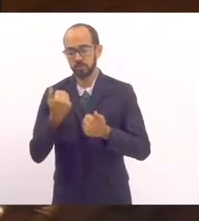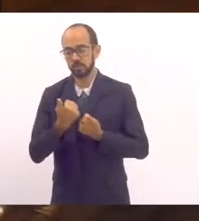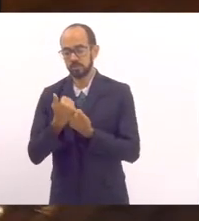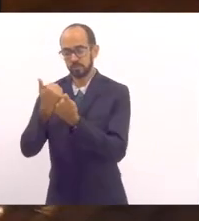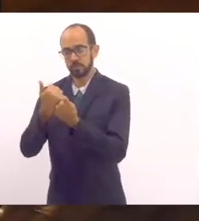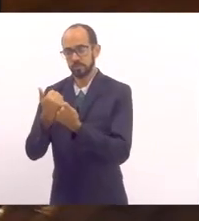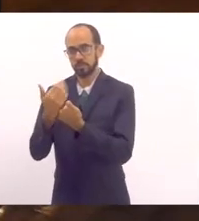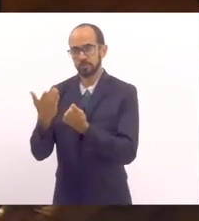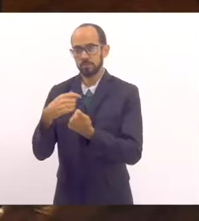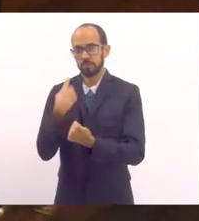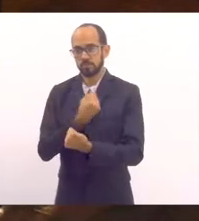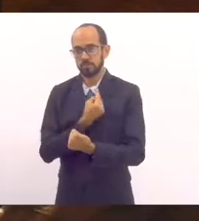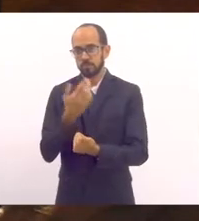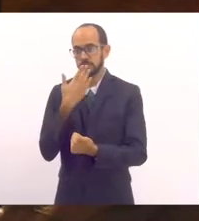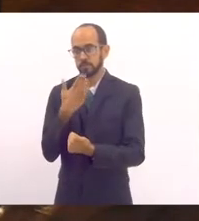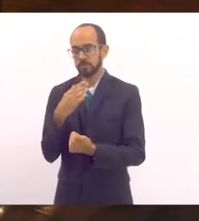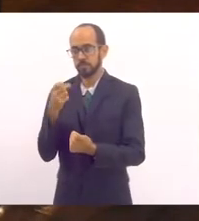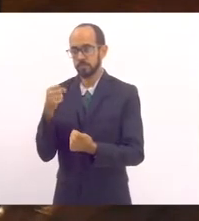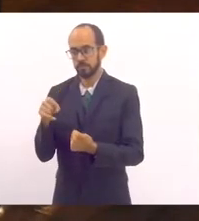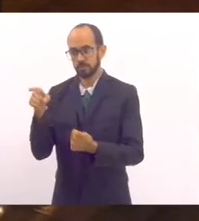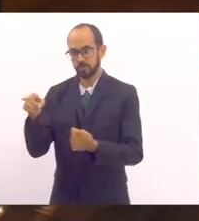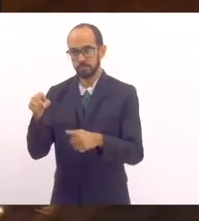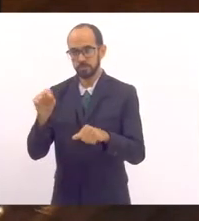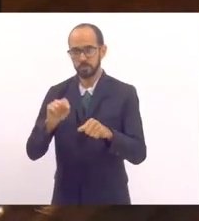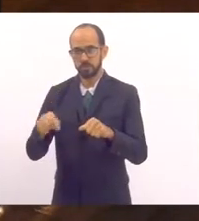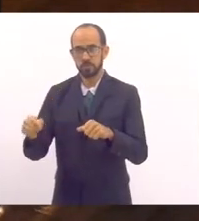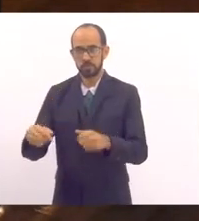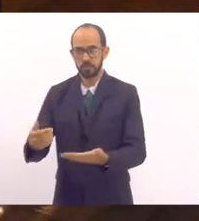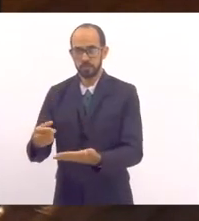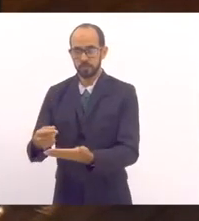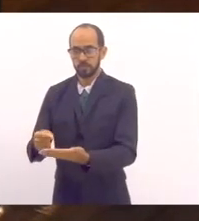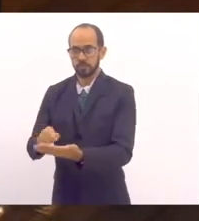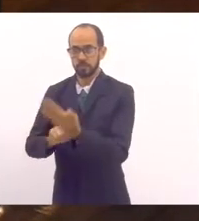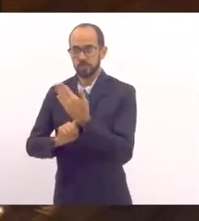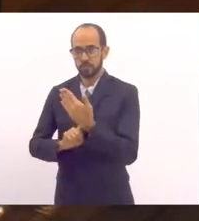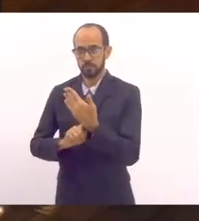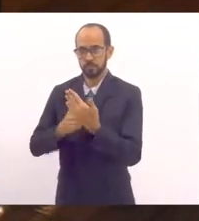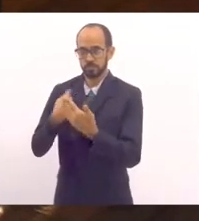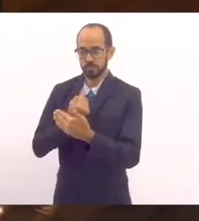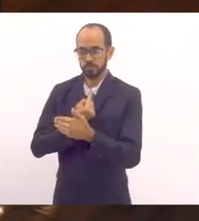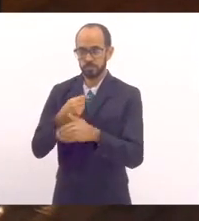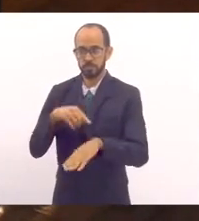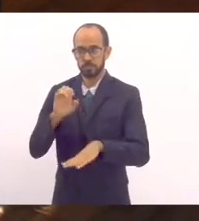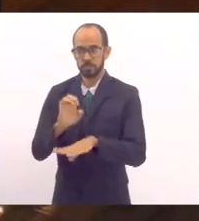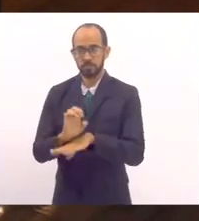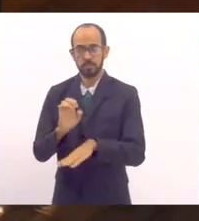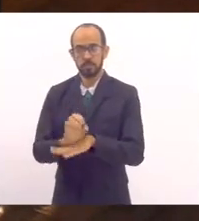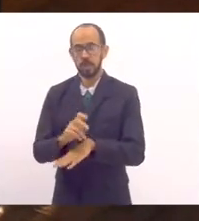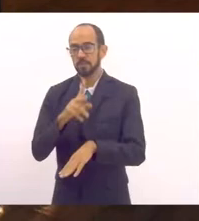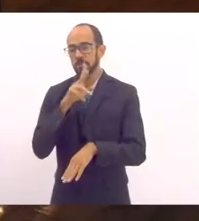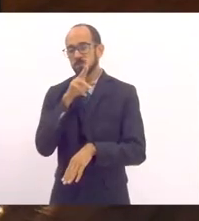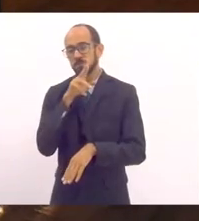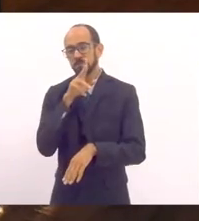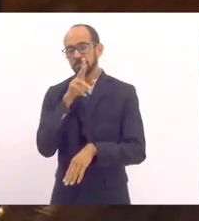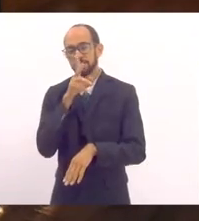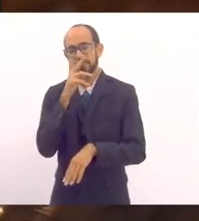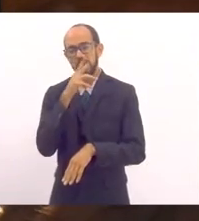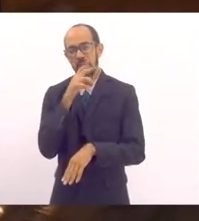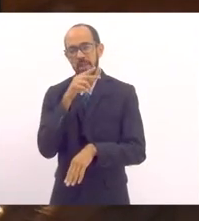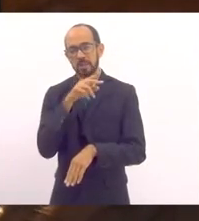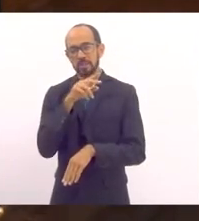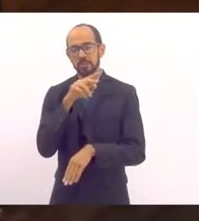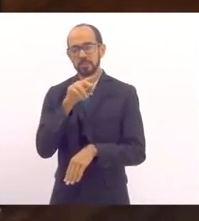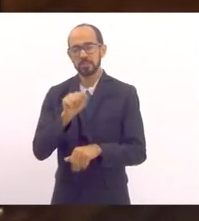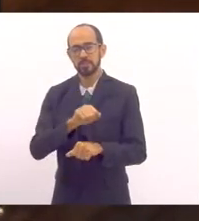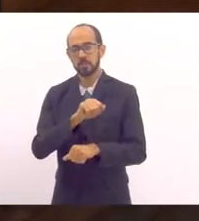você está se movimentando, o Estado, para a gente, é do tamanho de um elefante. Né? Nós somos ali uma formiguinha. Então, o